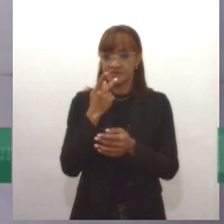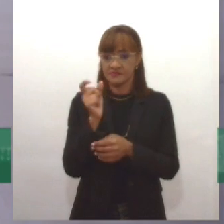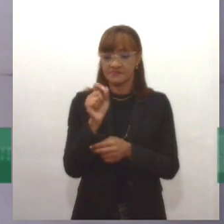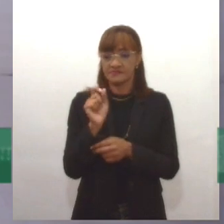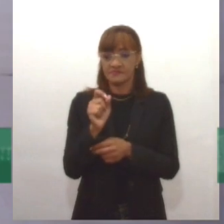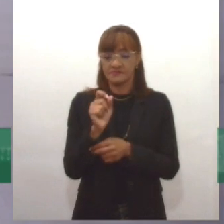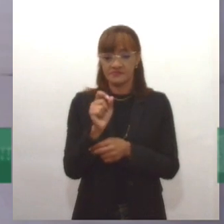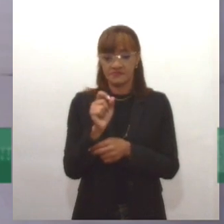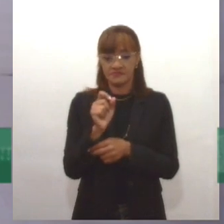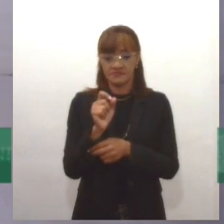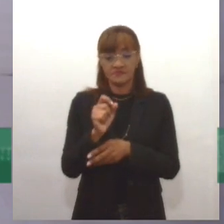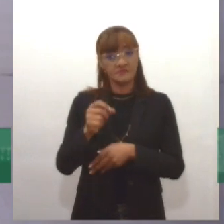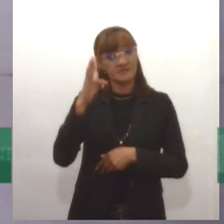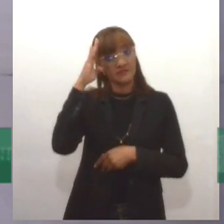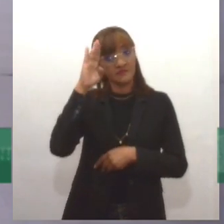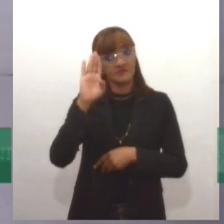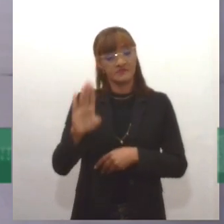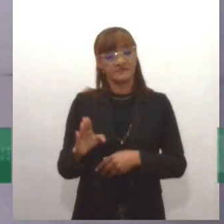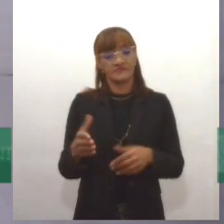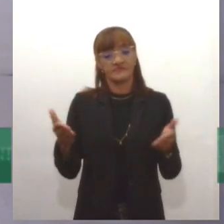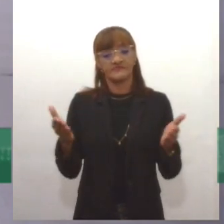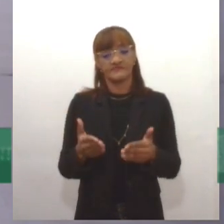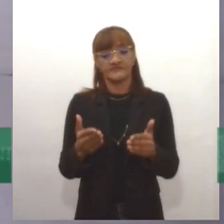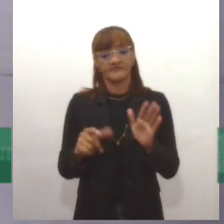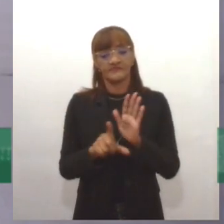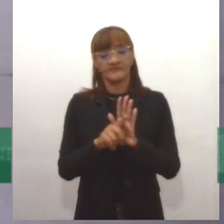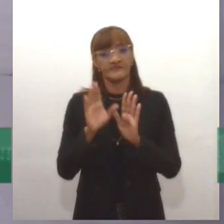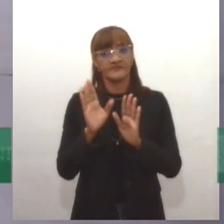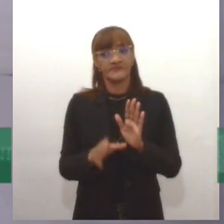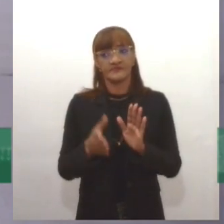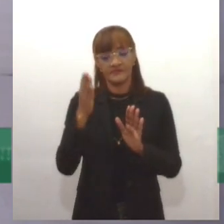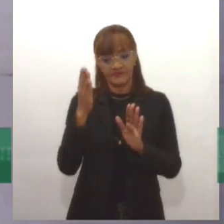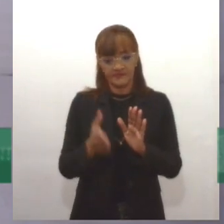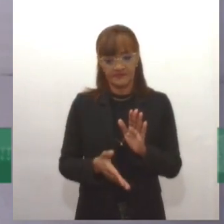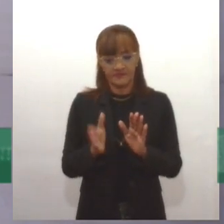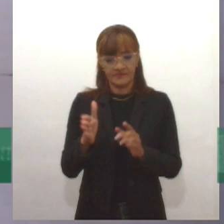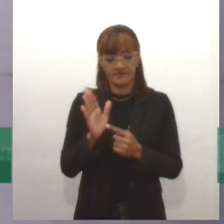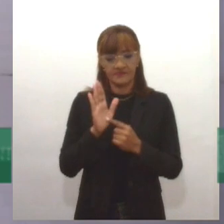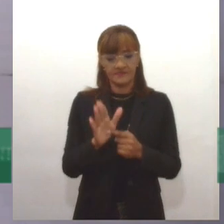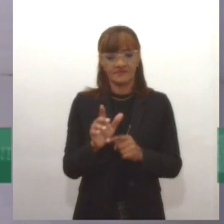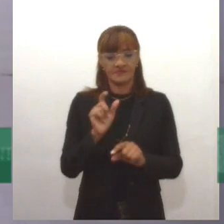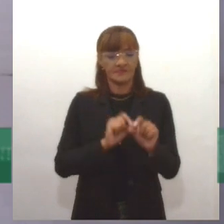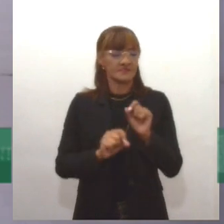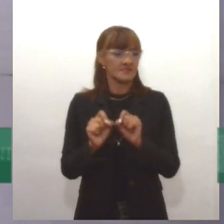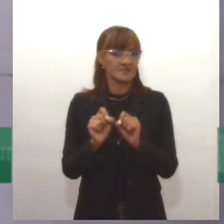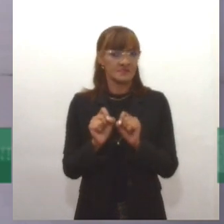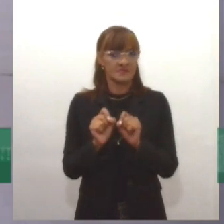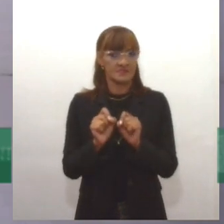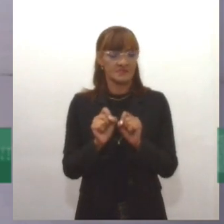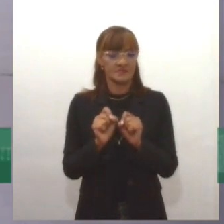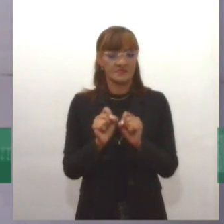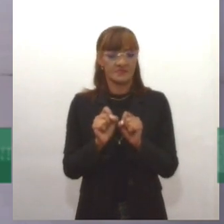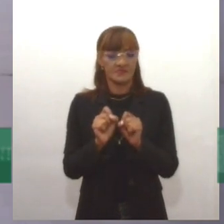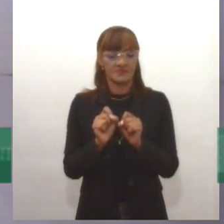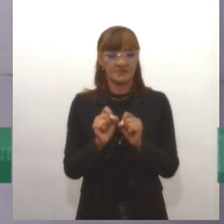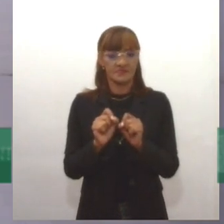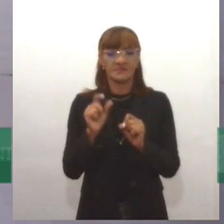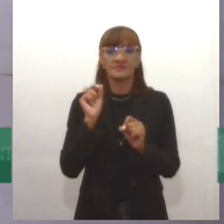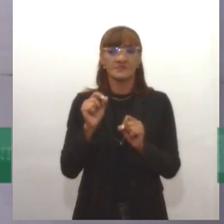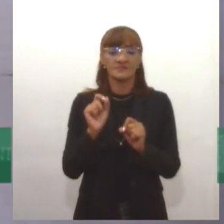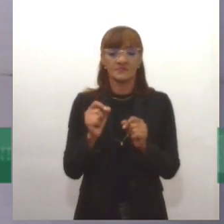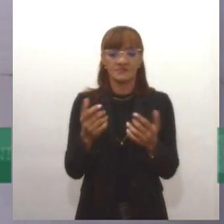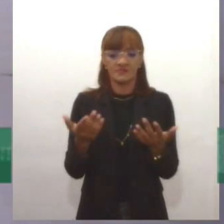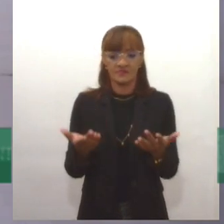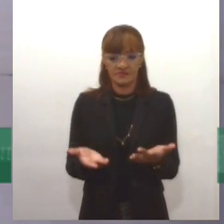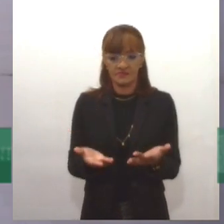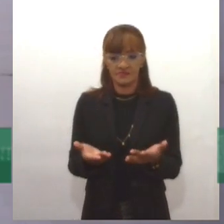principal avanço trazido por essa lei. Queria que você, né, trouxesse aí, inclusive, numa perspectiva de histórica, né, de lá para cá, porque